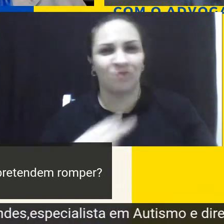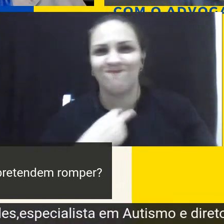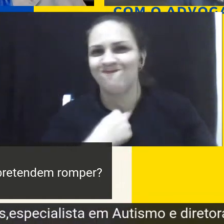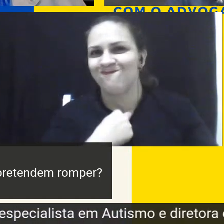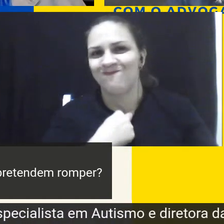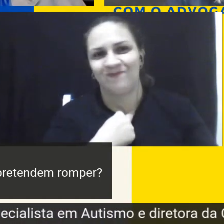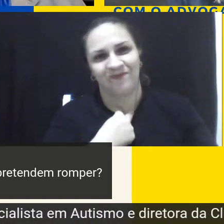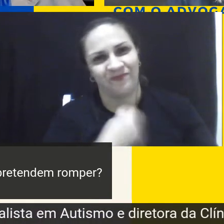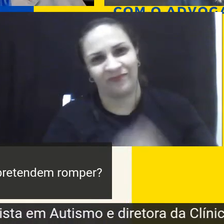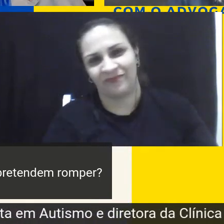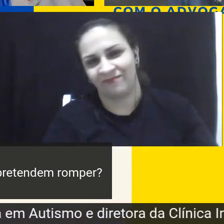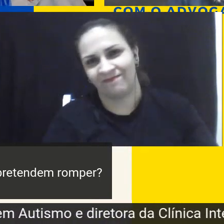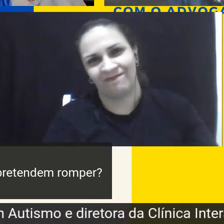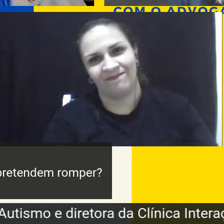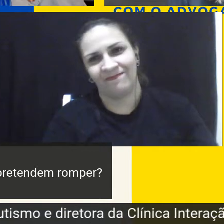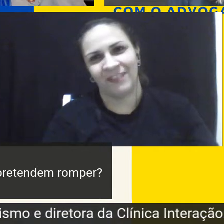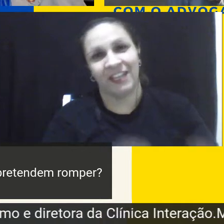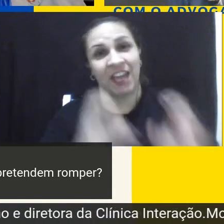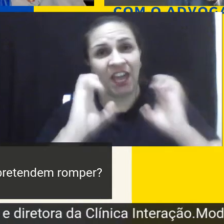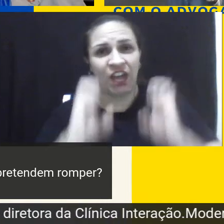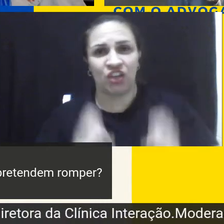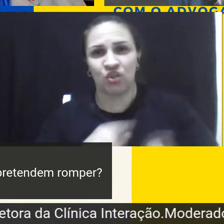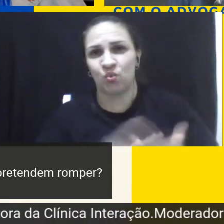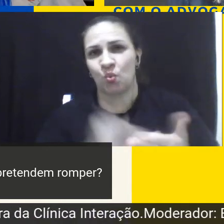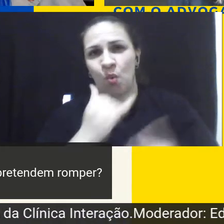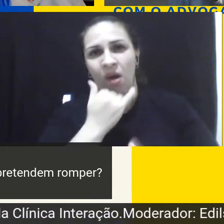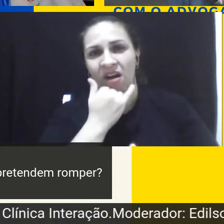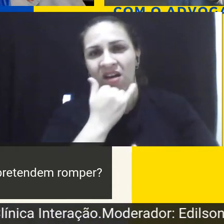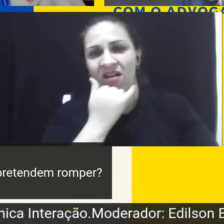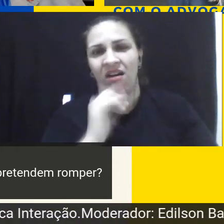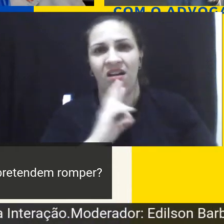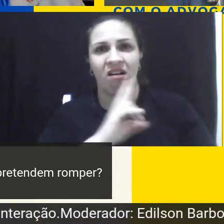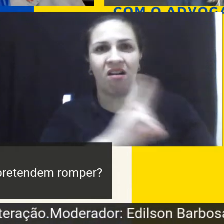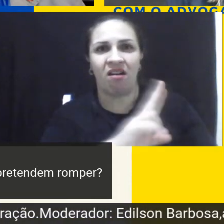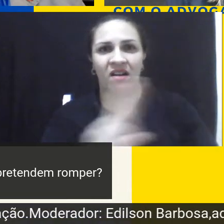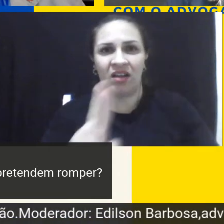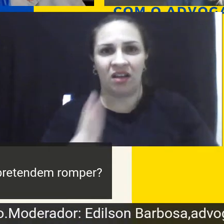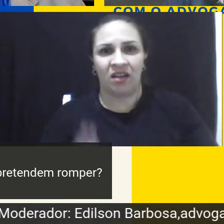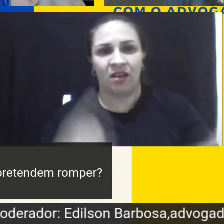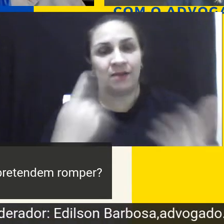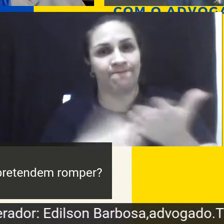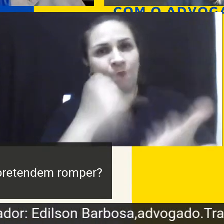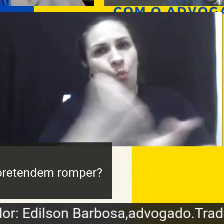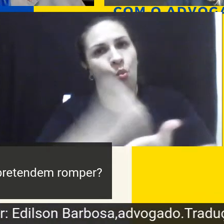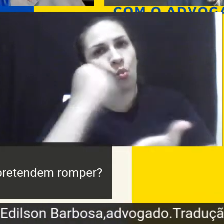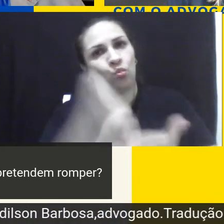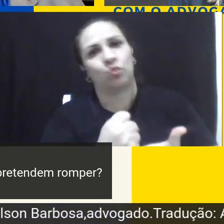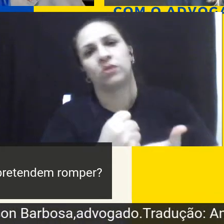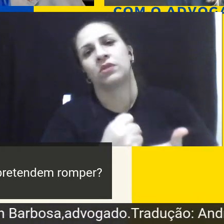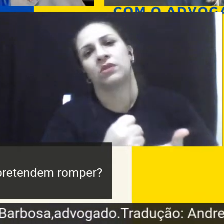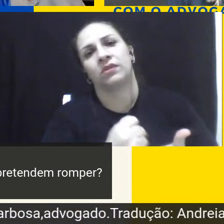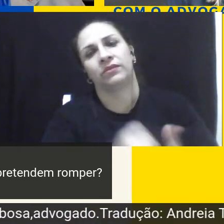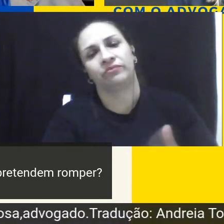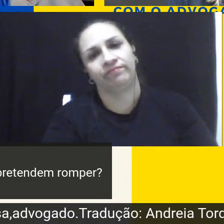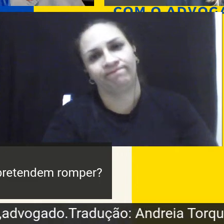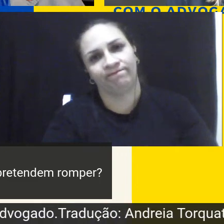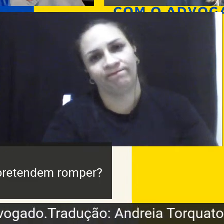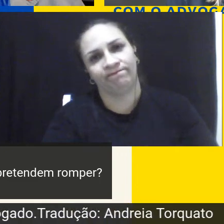aí também aqui não. a gente não pode falar por questão do contrato, né?